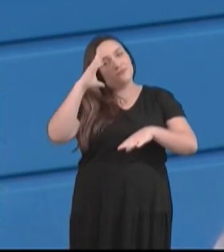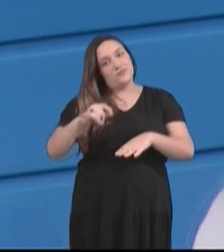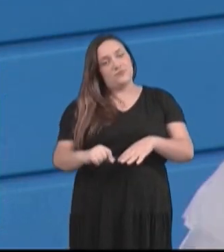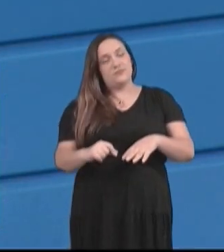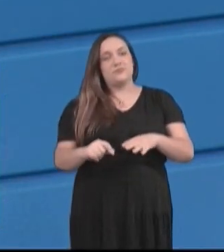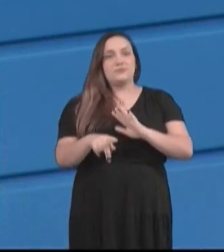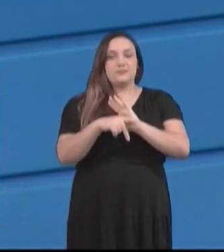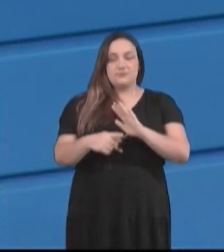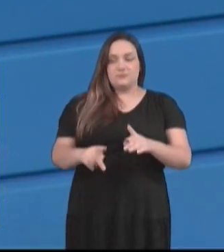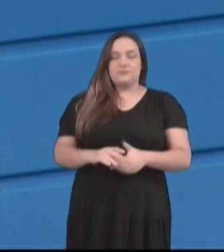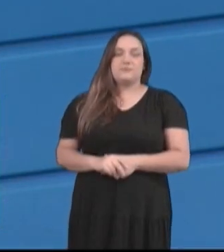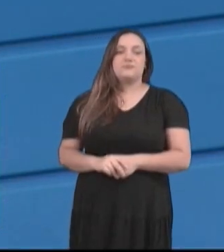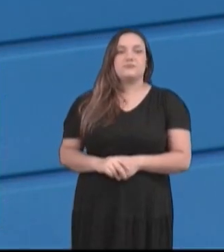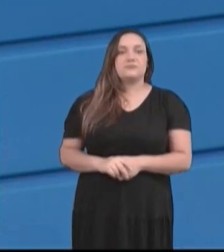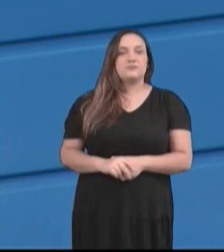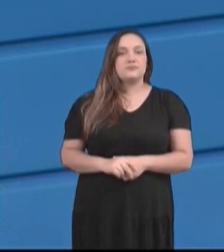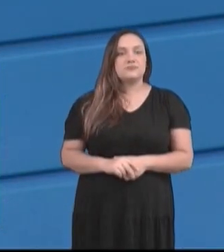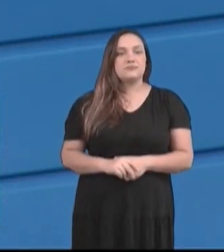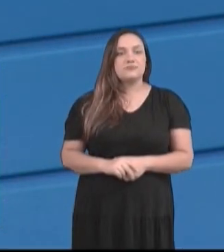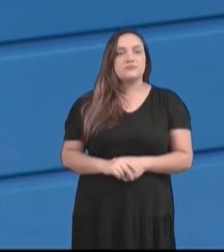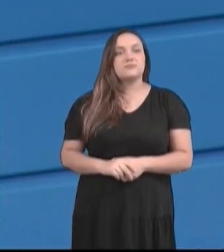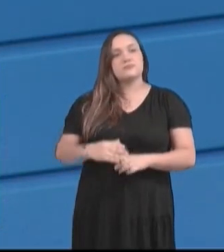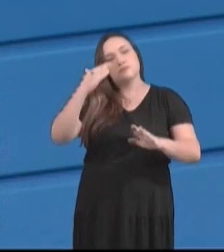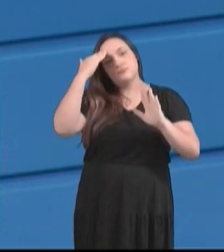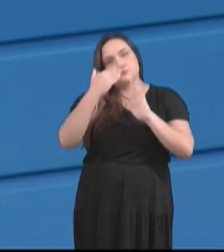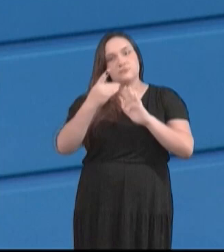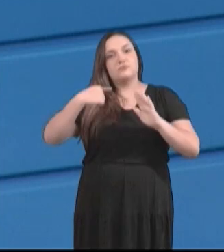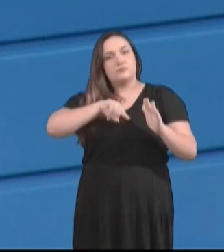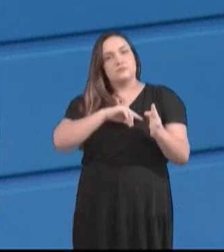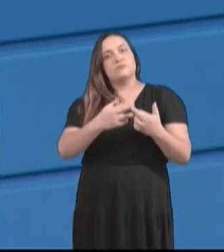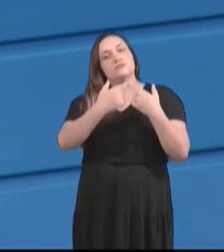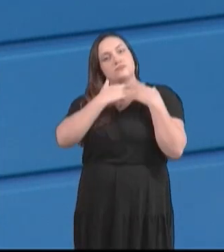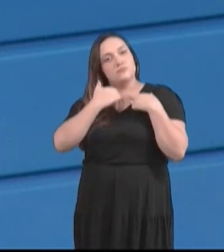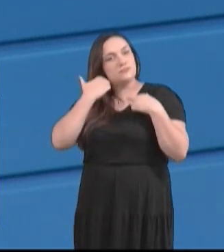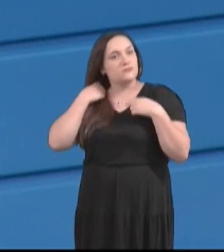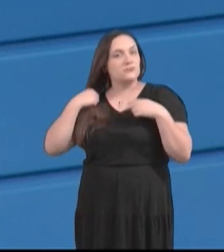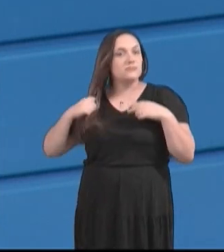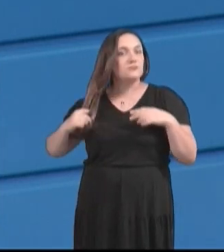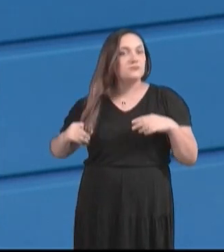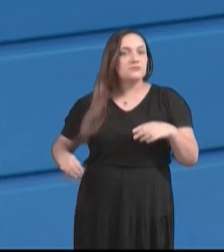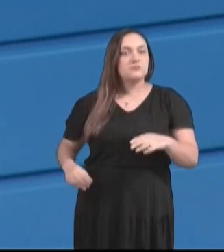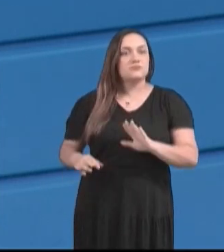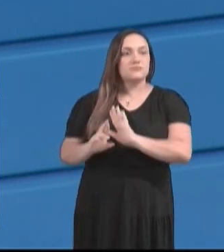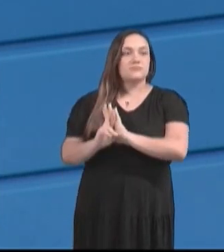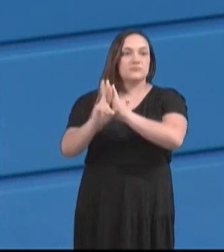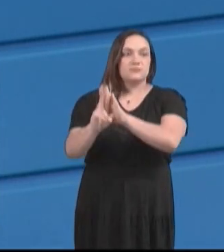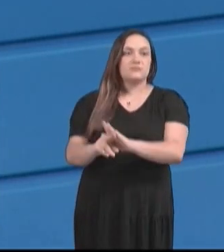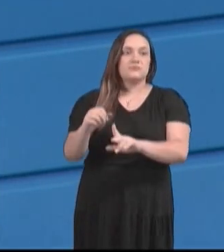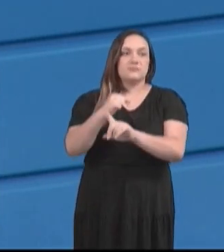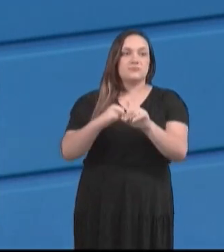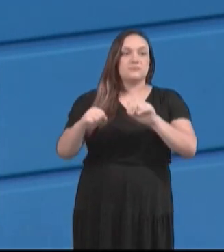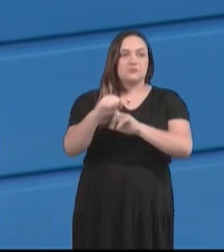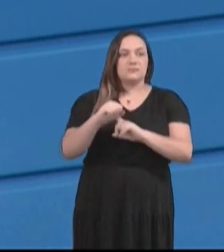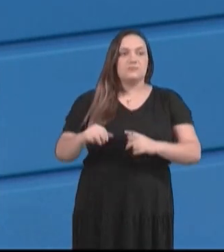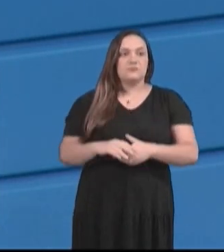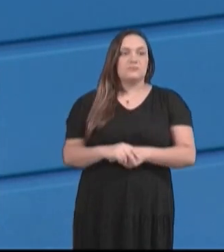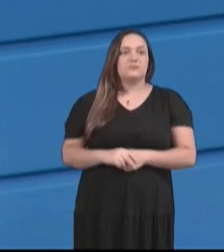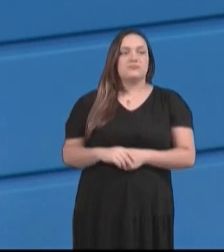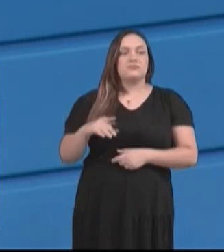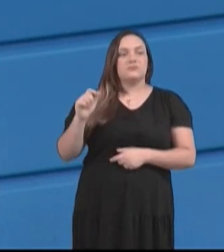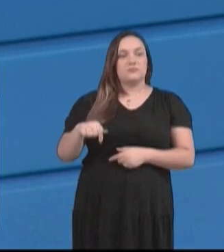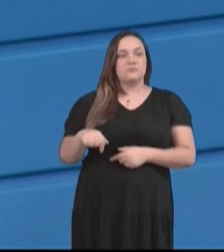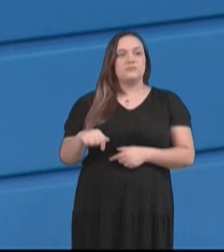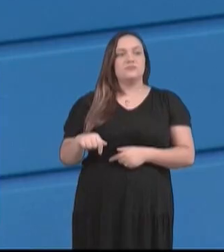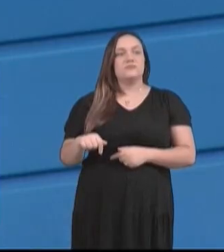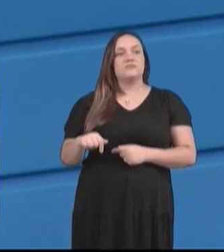no sentido de que, cumprindo com o nosso dever, enquanto representantes da sociedade sul-mato-grossense e